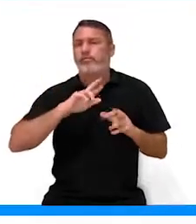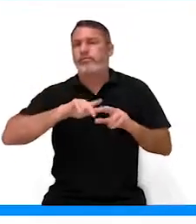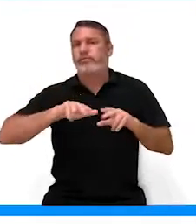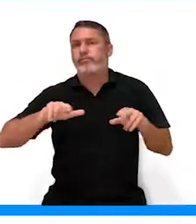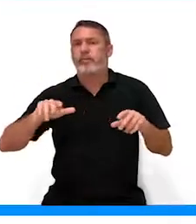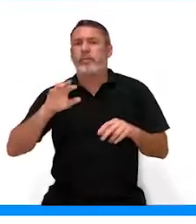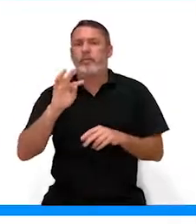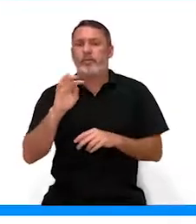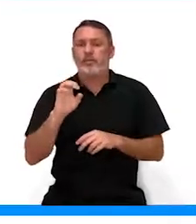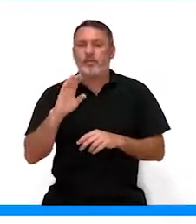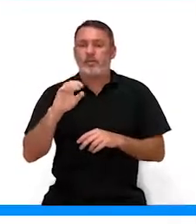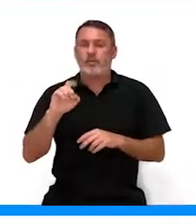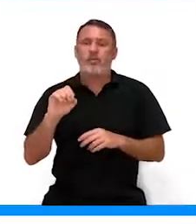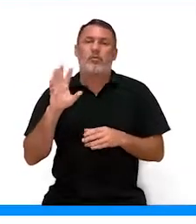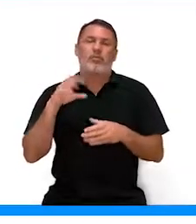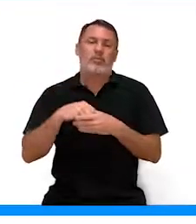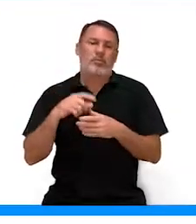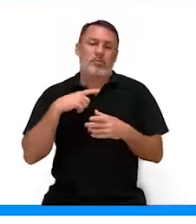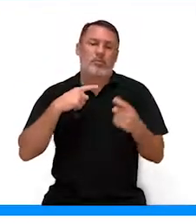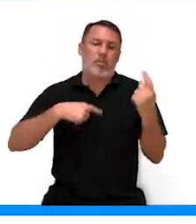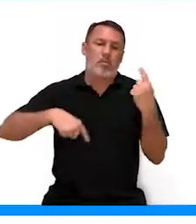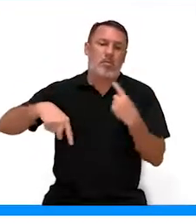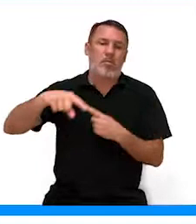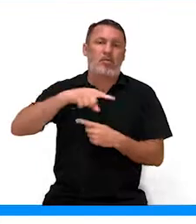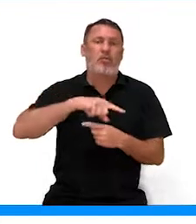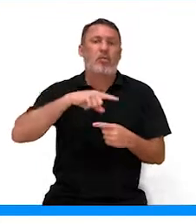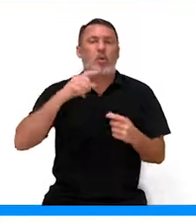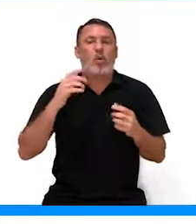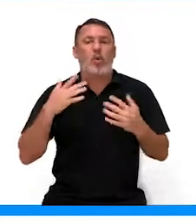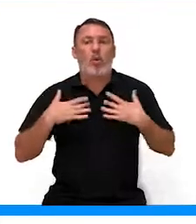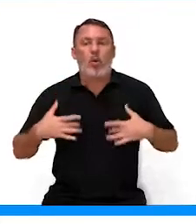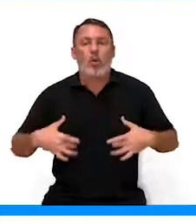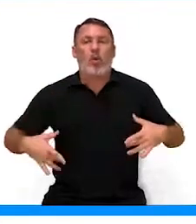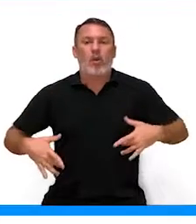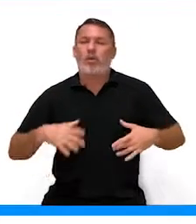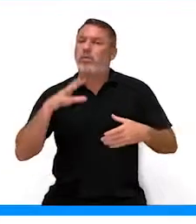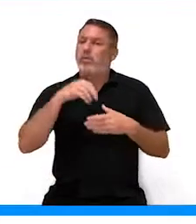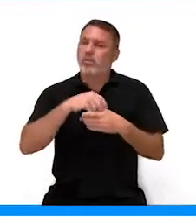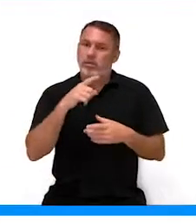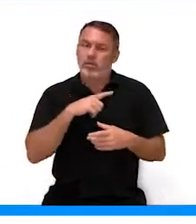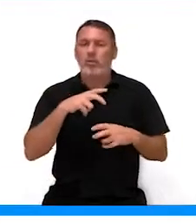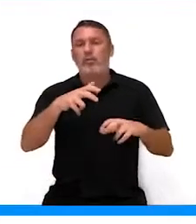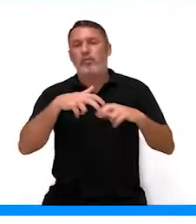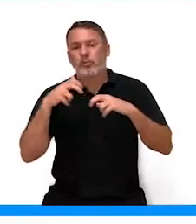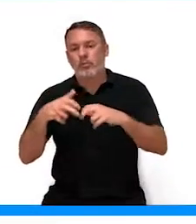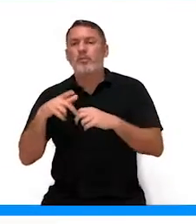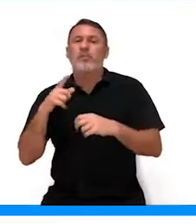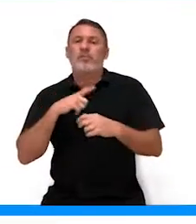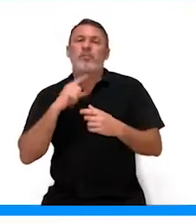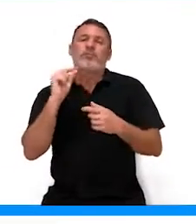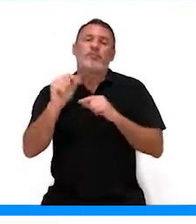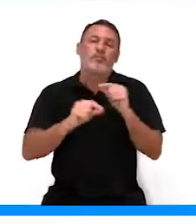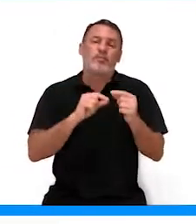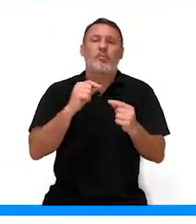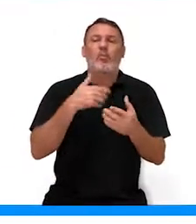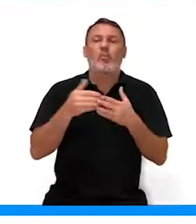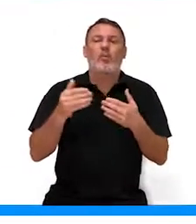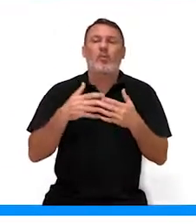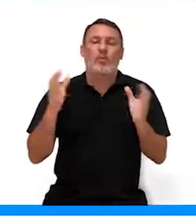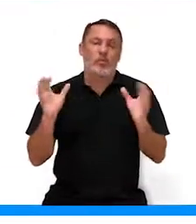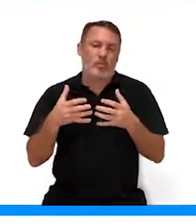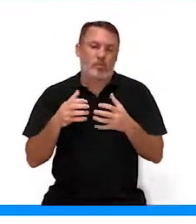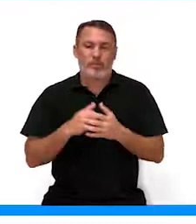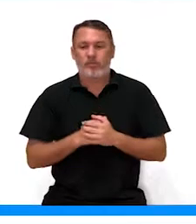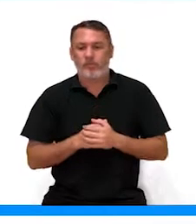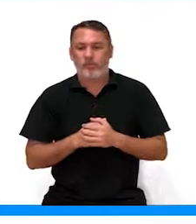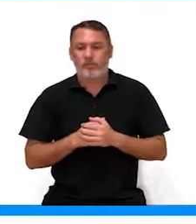envolve o pulmão, também é tecido epitelial. Então, eles revestem órgãos internos. E por esse motivo, eles podem ser